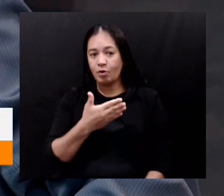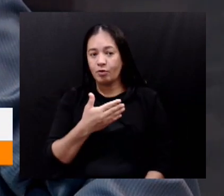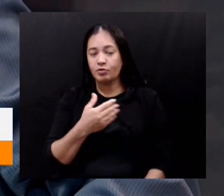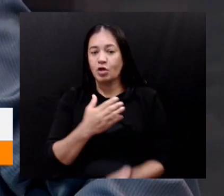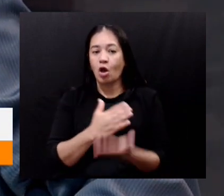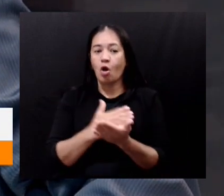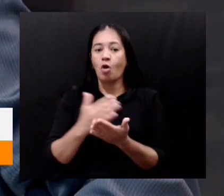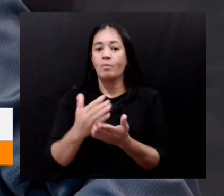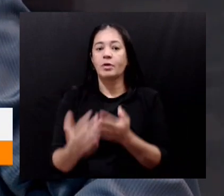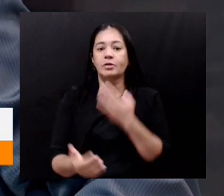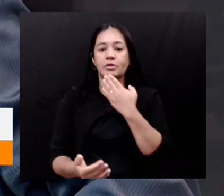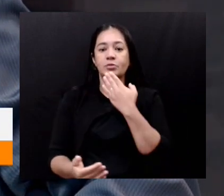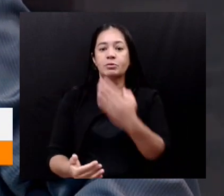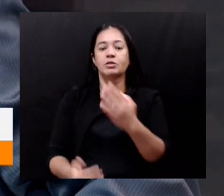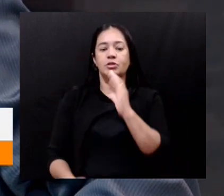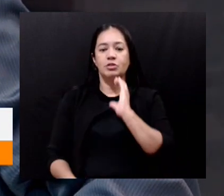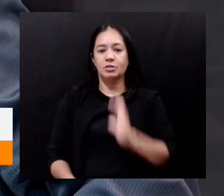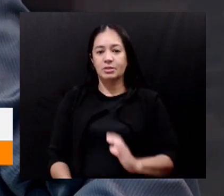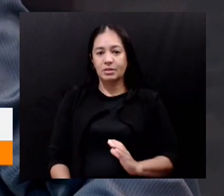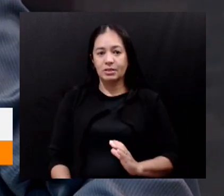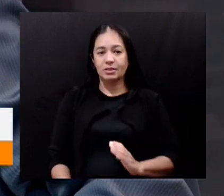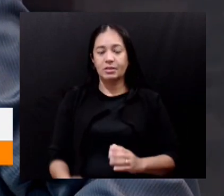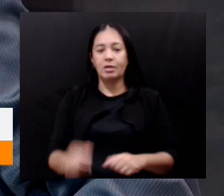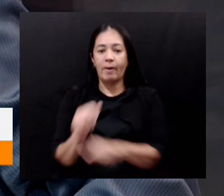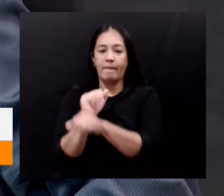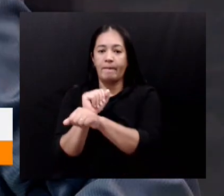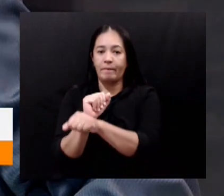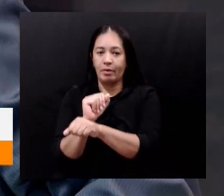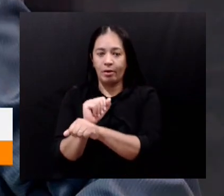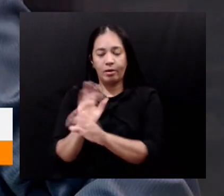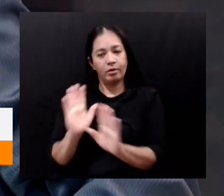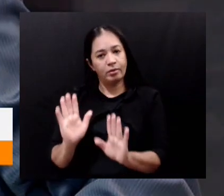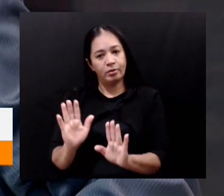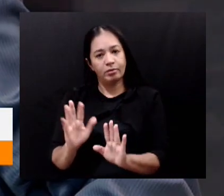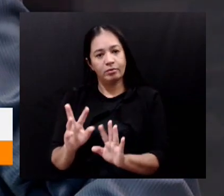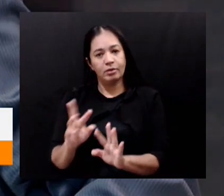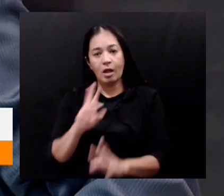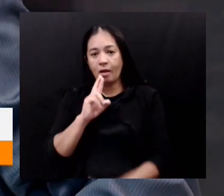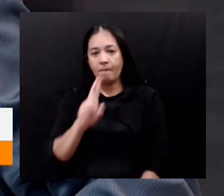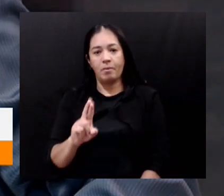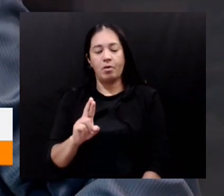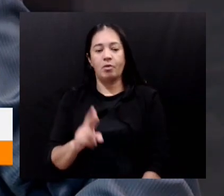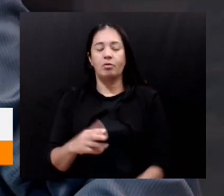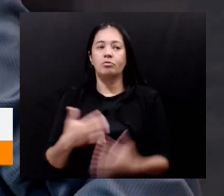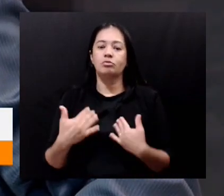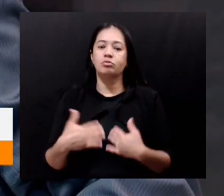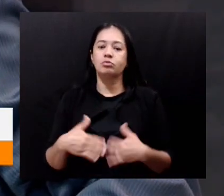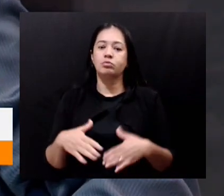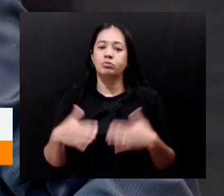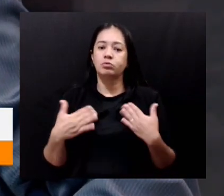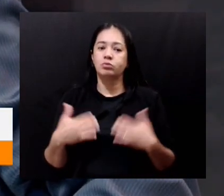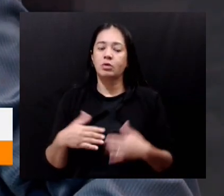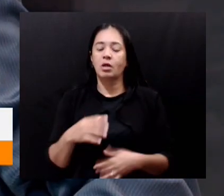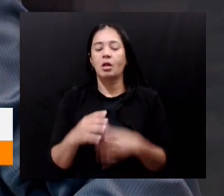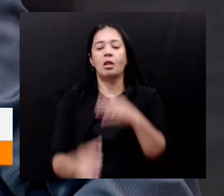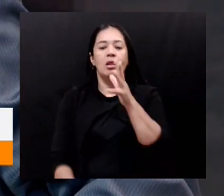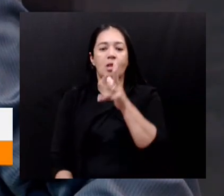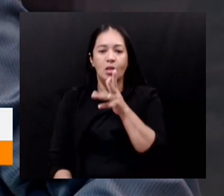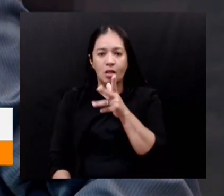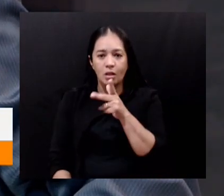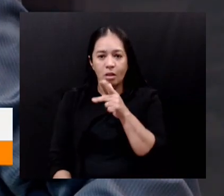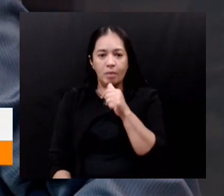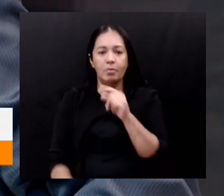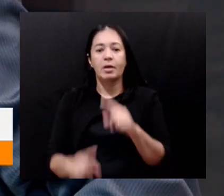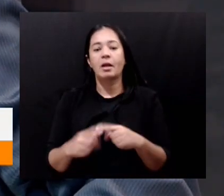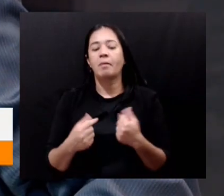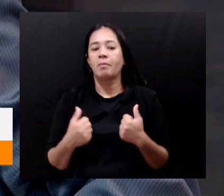cidadania e aguarda, né, o resultado, tranquilo, sereno, demora um tempo, mas é o tempo suficiente. Tanto que a polícia